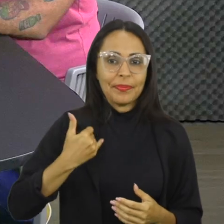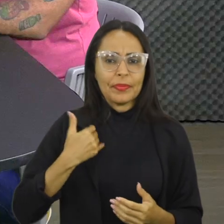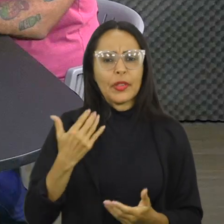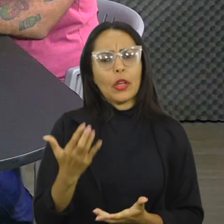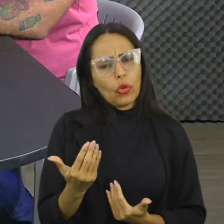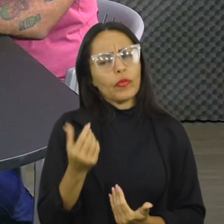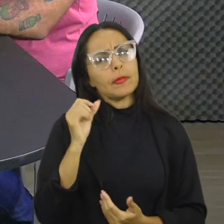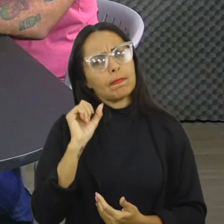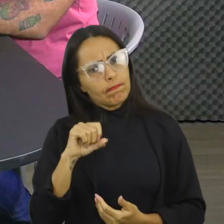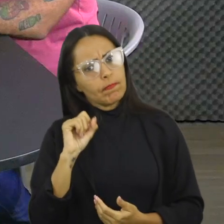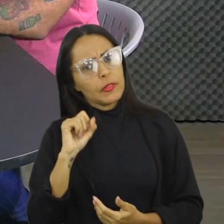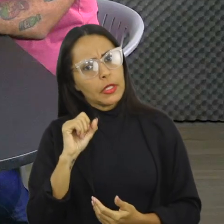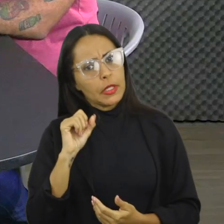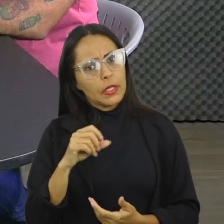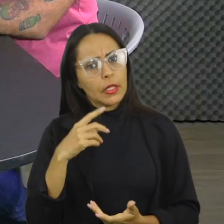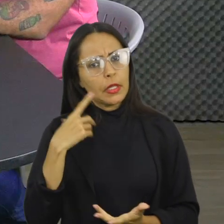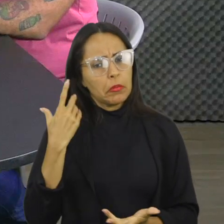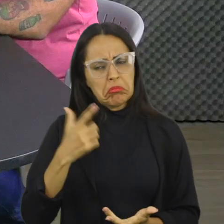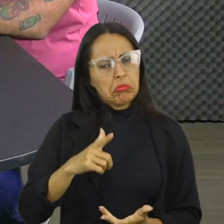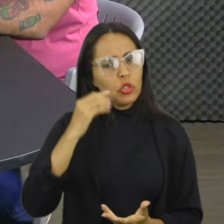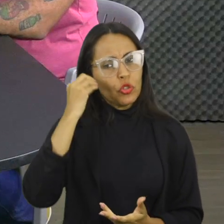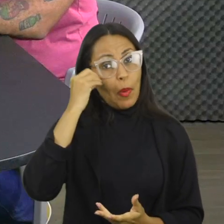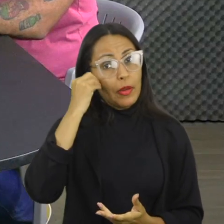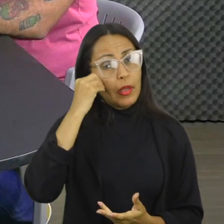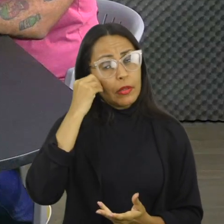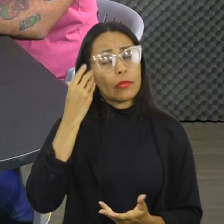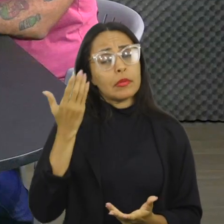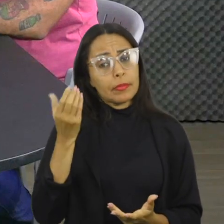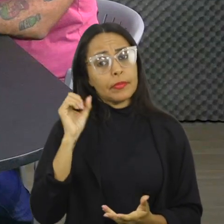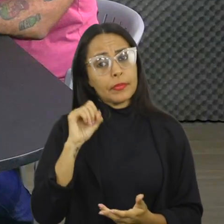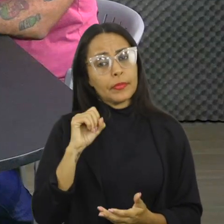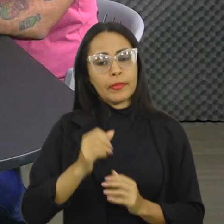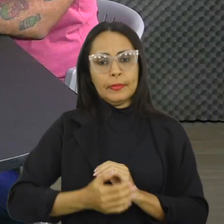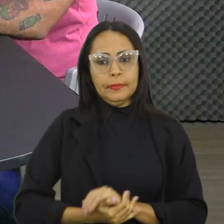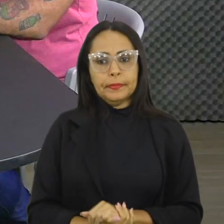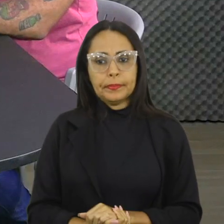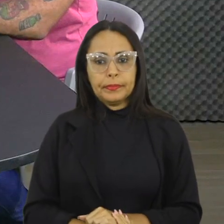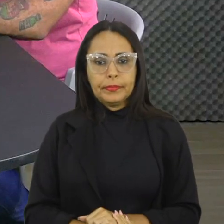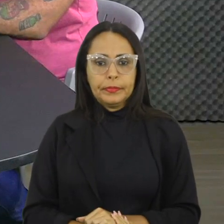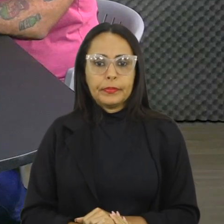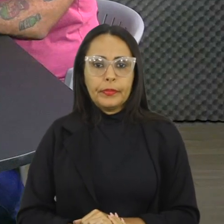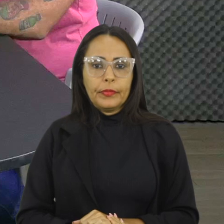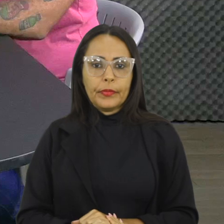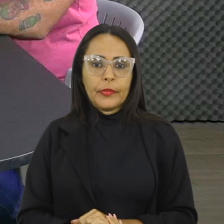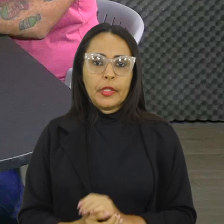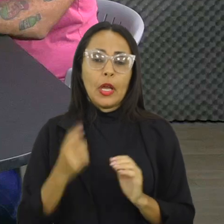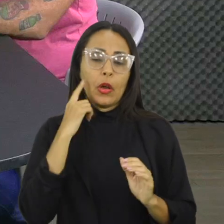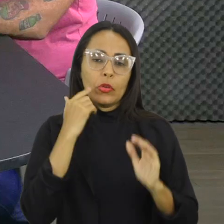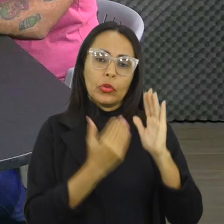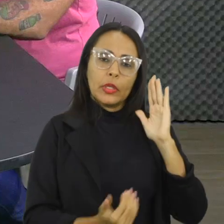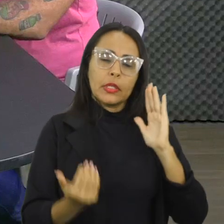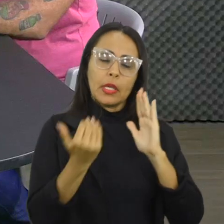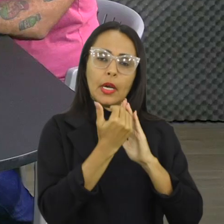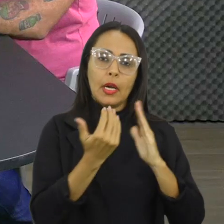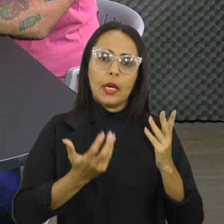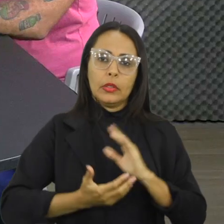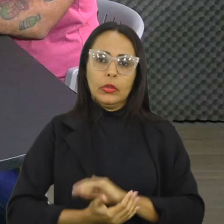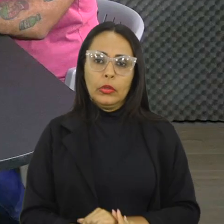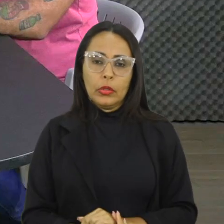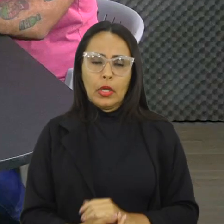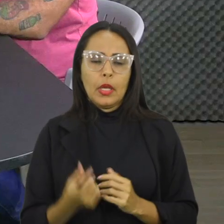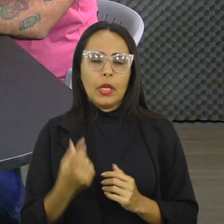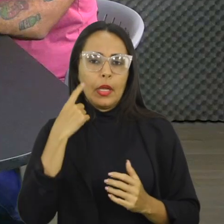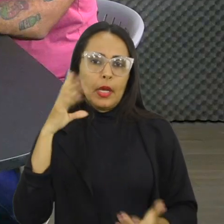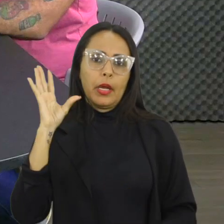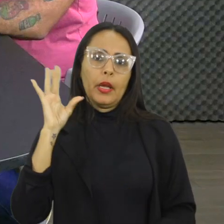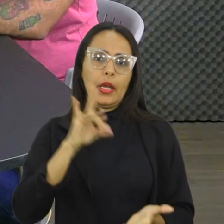jovem, era inexperiente, sim, com certeza. E a autoridade da jovem,